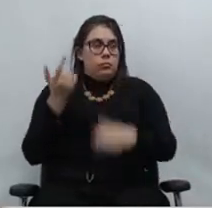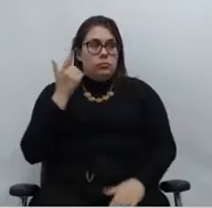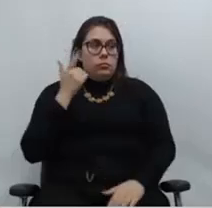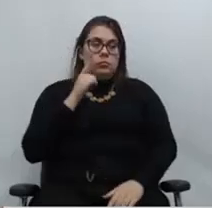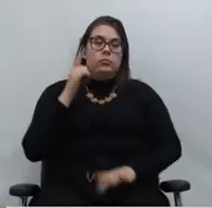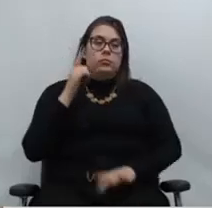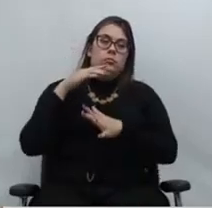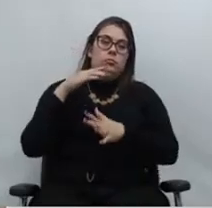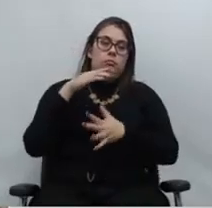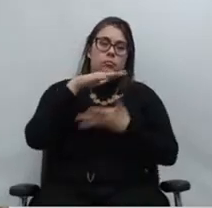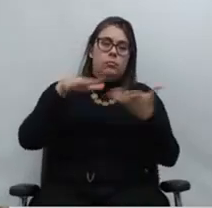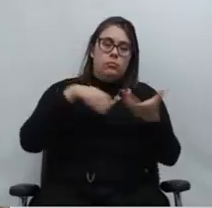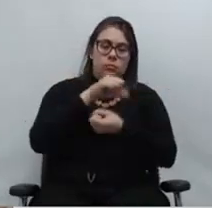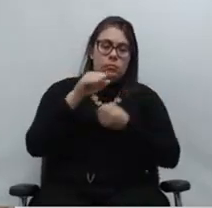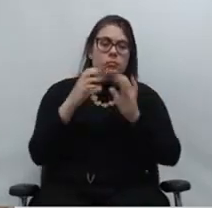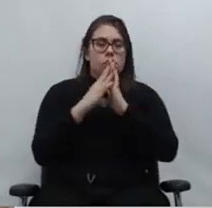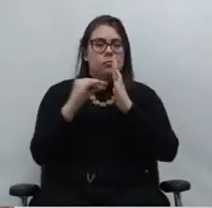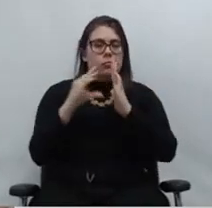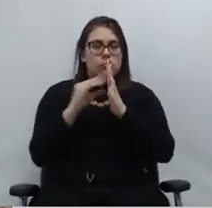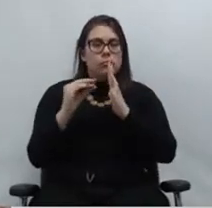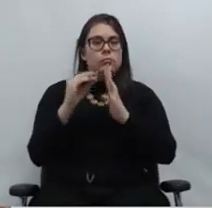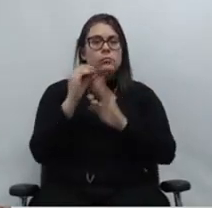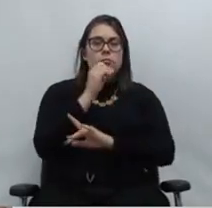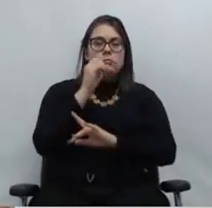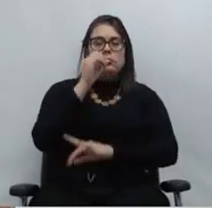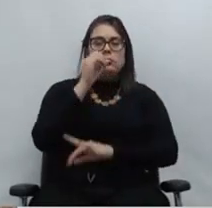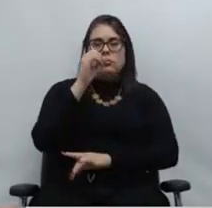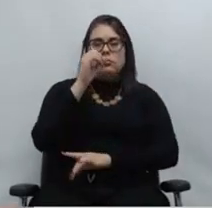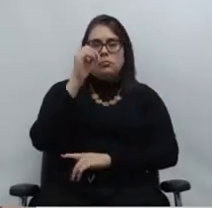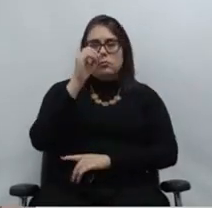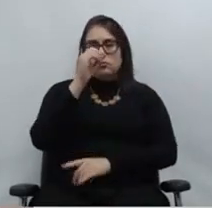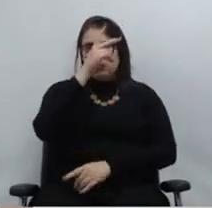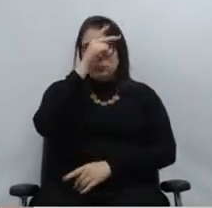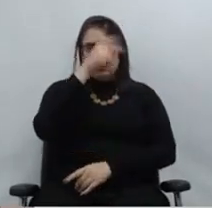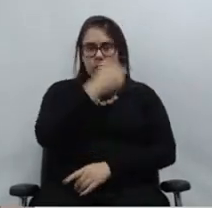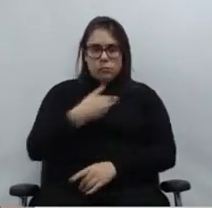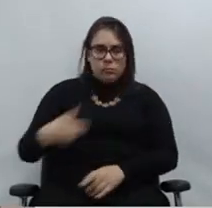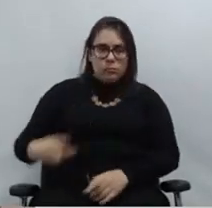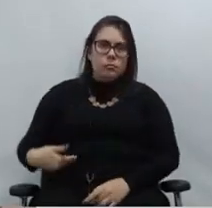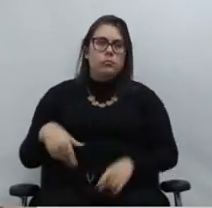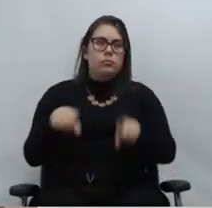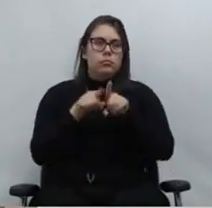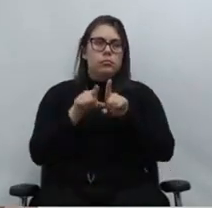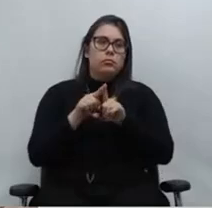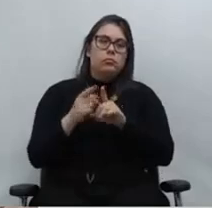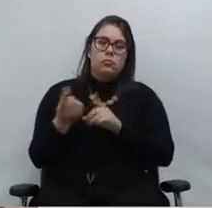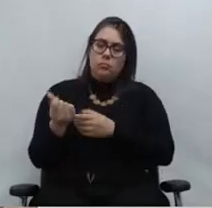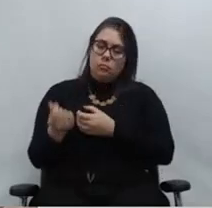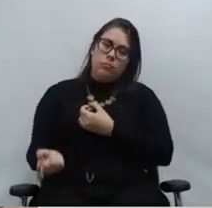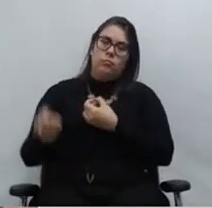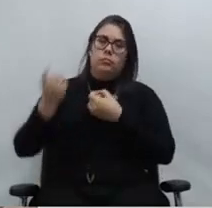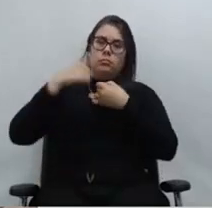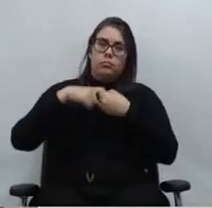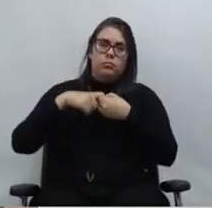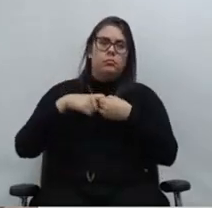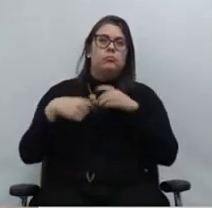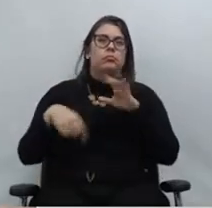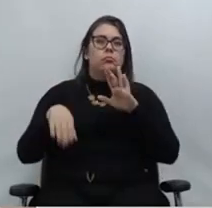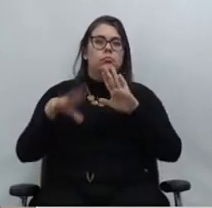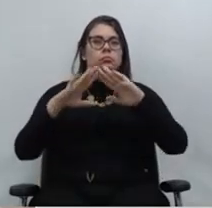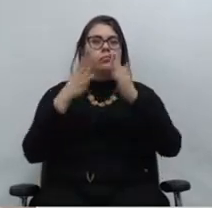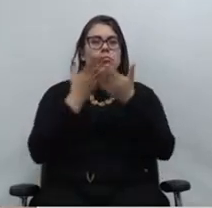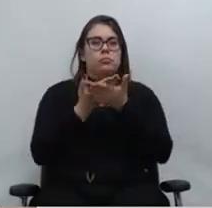com o aprimoramento do modelo público de acesso integral à justiça, detalhamento da rubrica de reembolsos e indenizações do orçamento apresentado pela